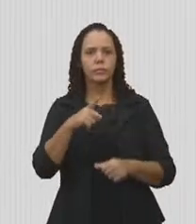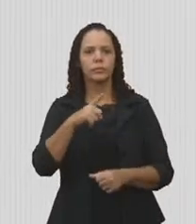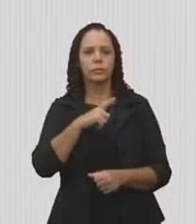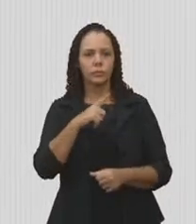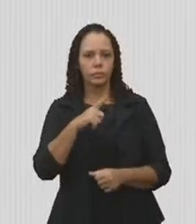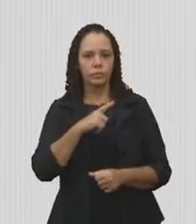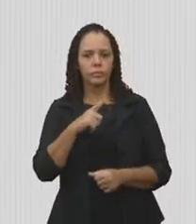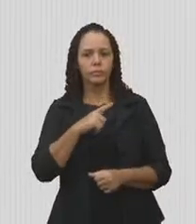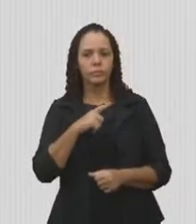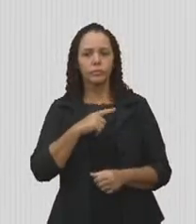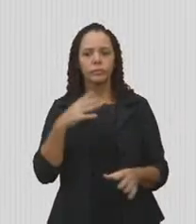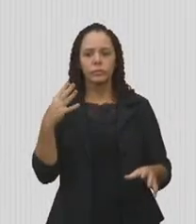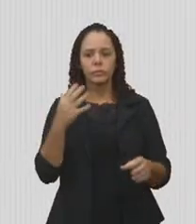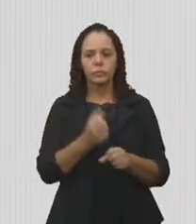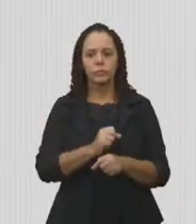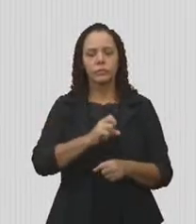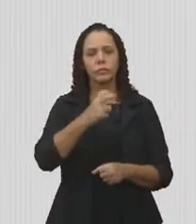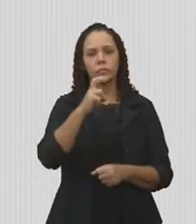possui, de